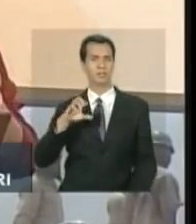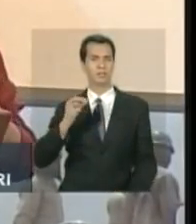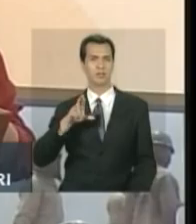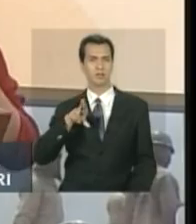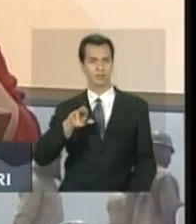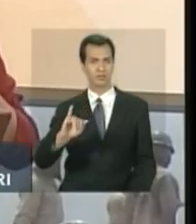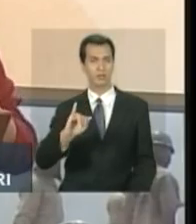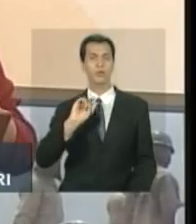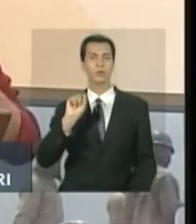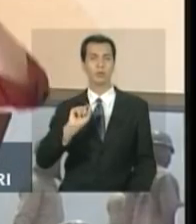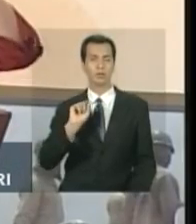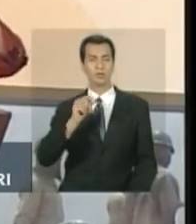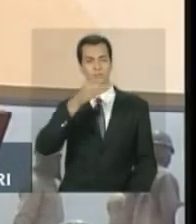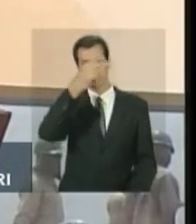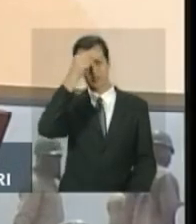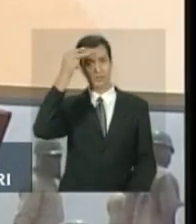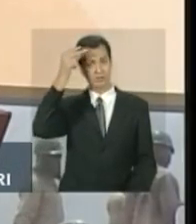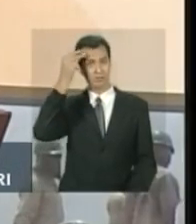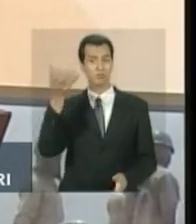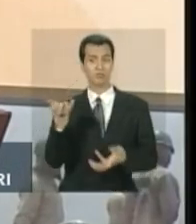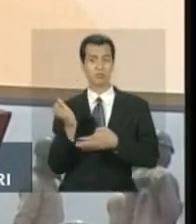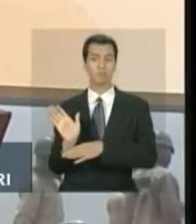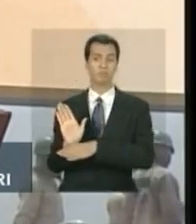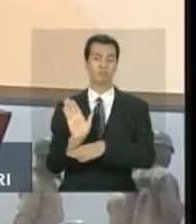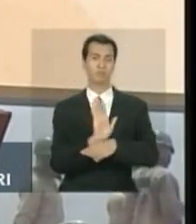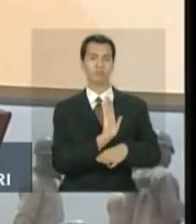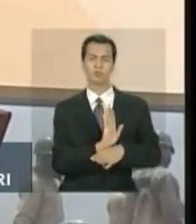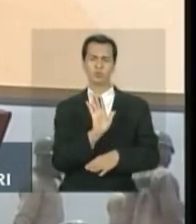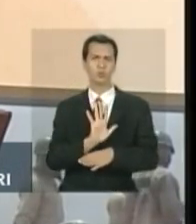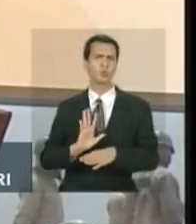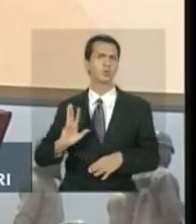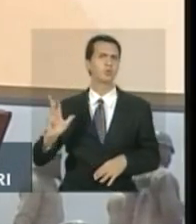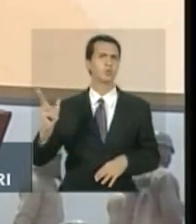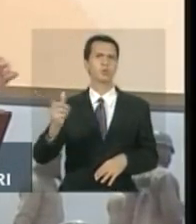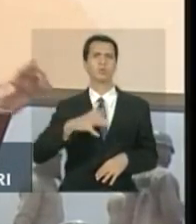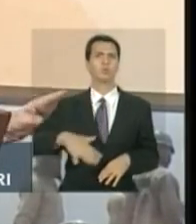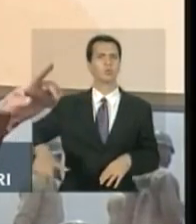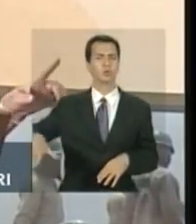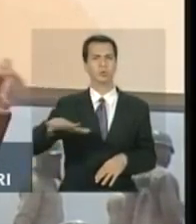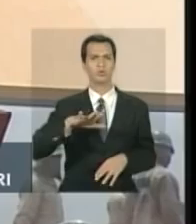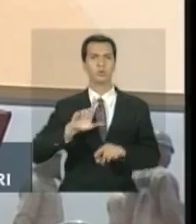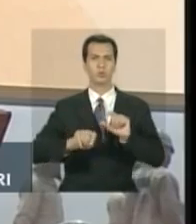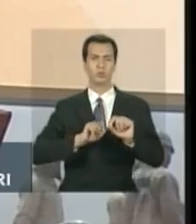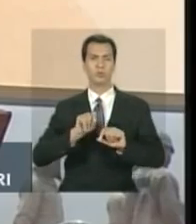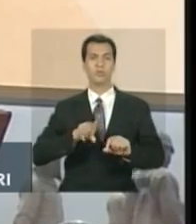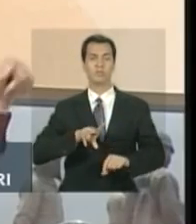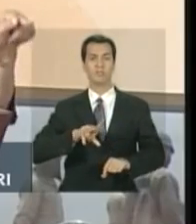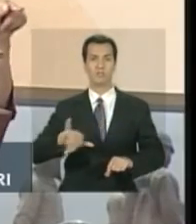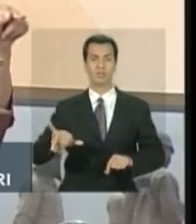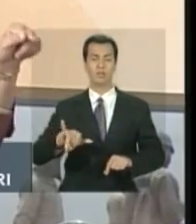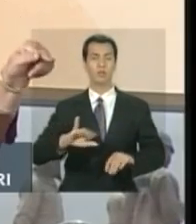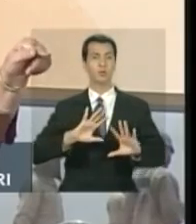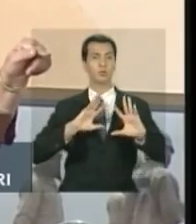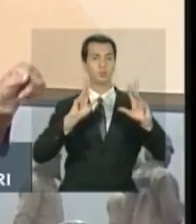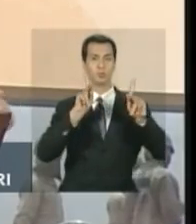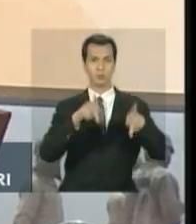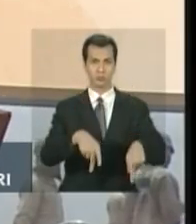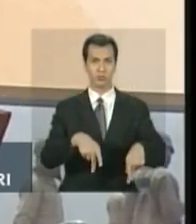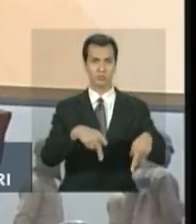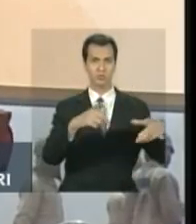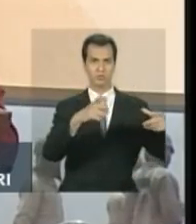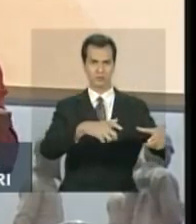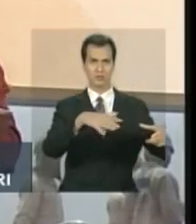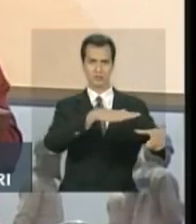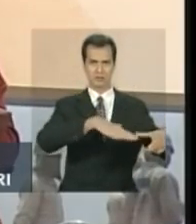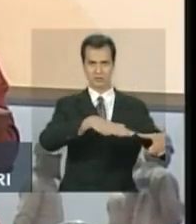resolver o problema de forma global, significa que vai retirar a população da área de risco, mas